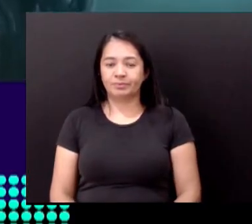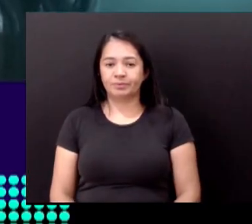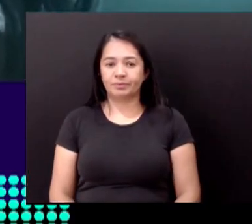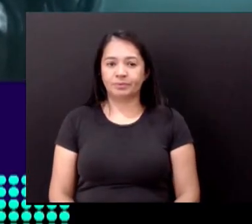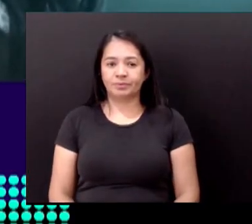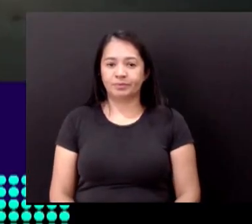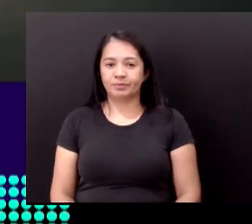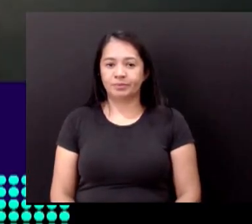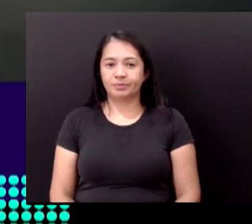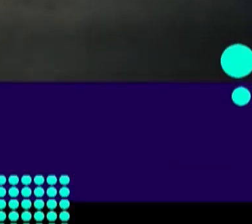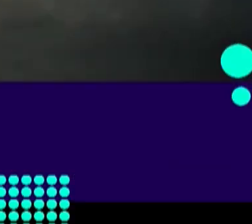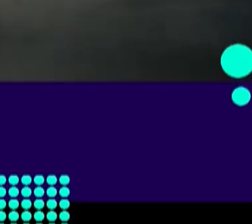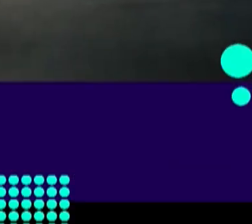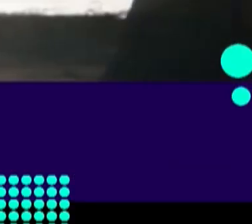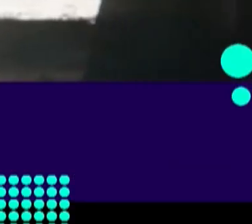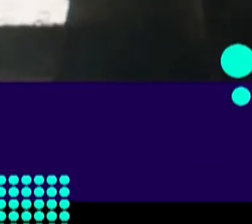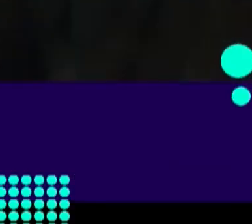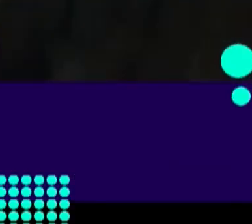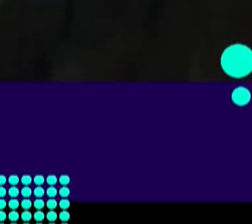Seu destino foi selado quando me encontrou.